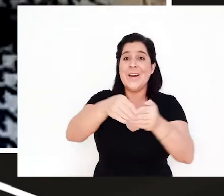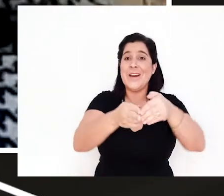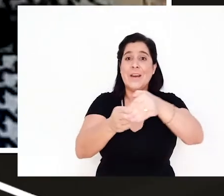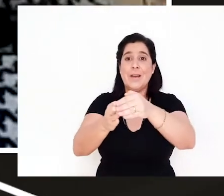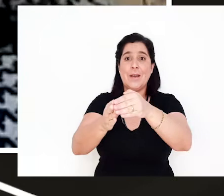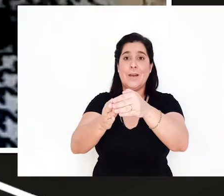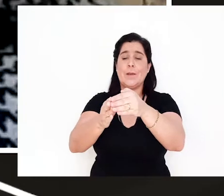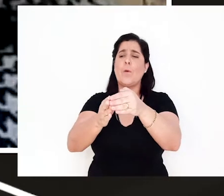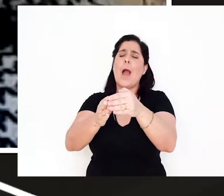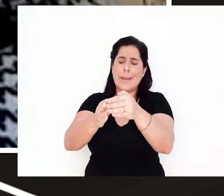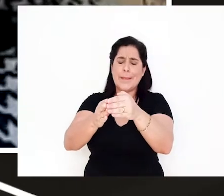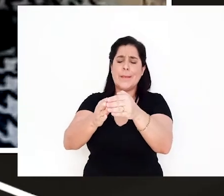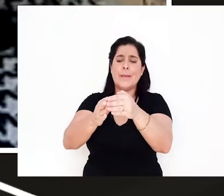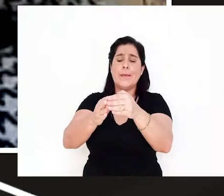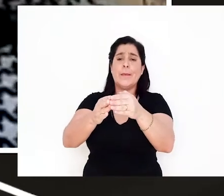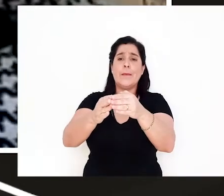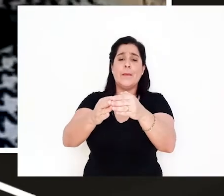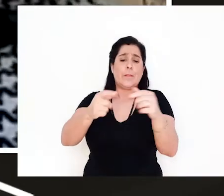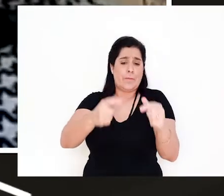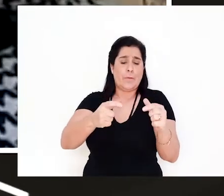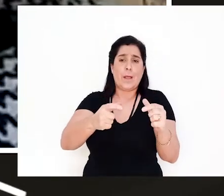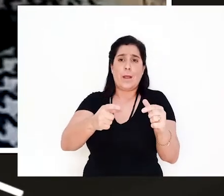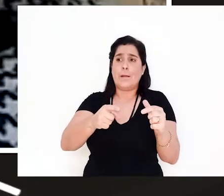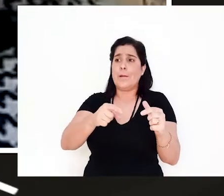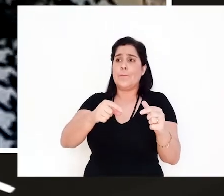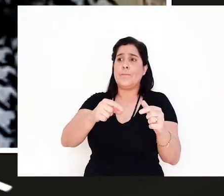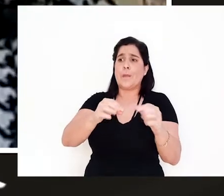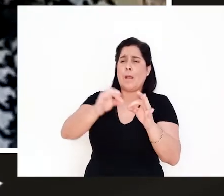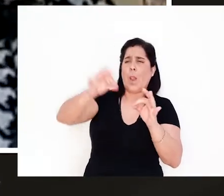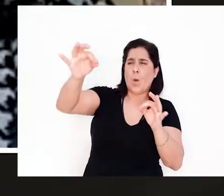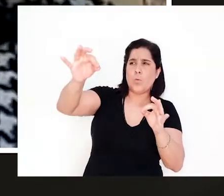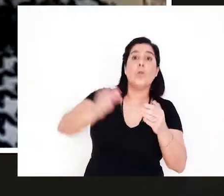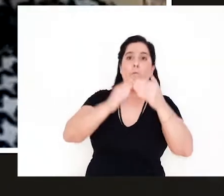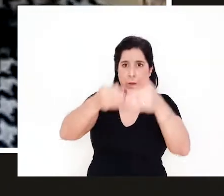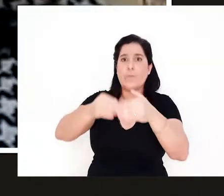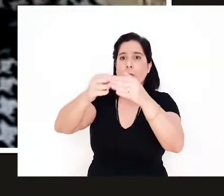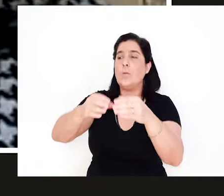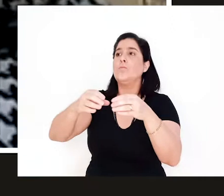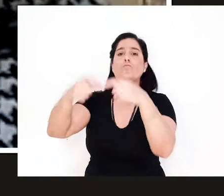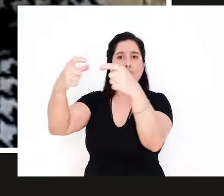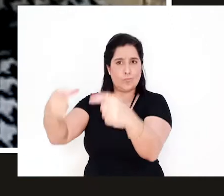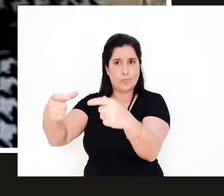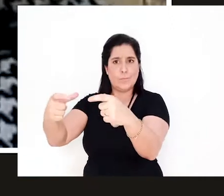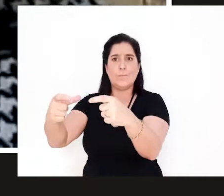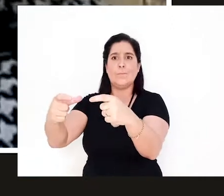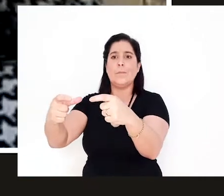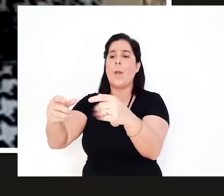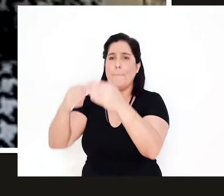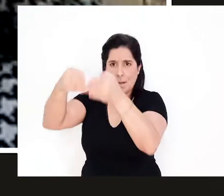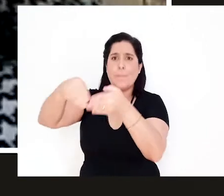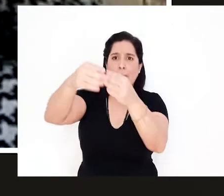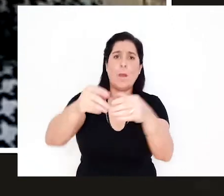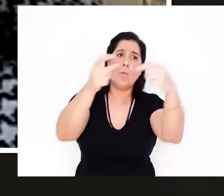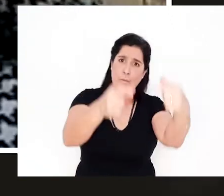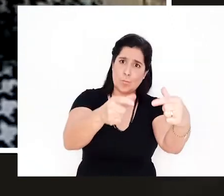rio, chegávamos até Tabajara e de lá íamos para Calama e vínhamos para Manaus. Isso era a forma